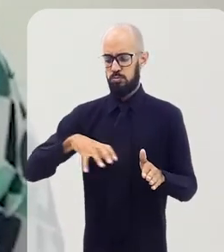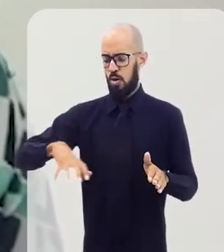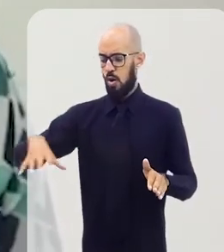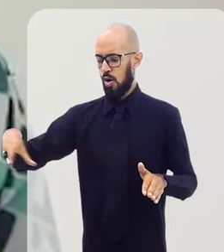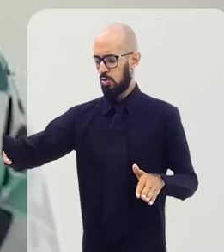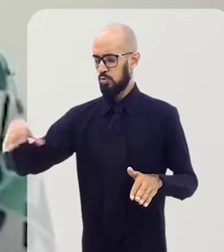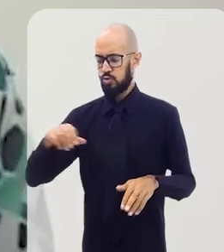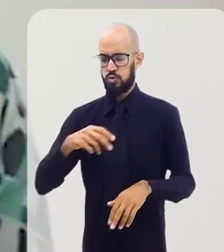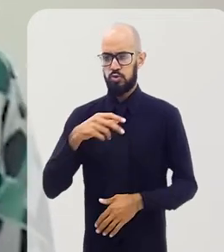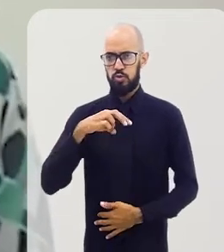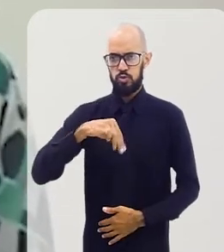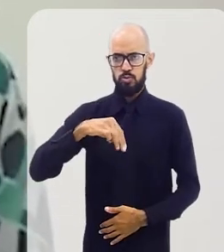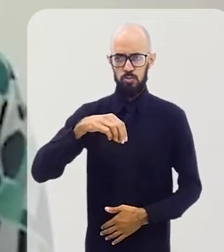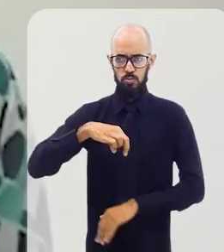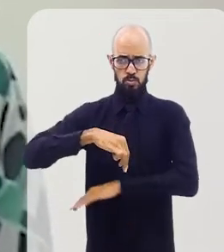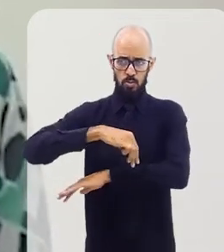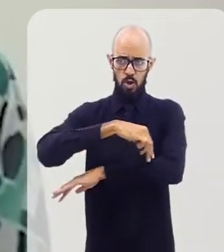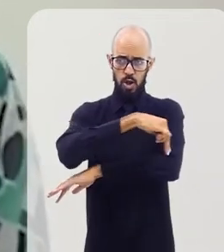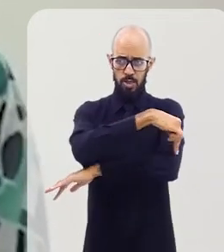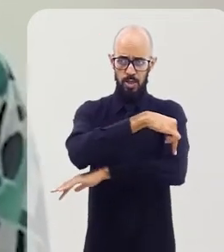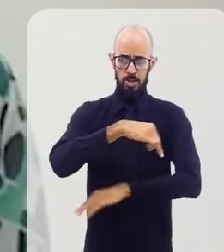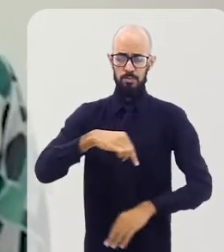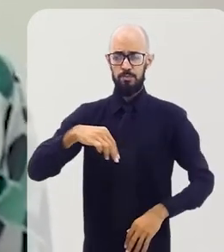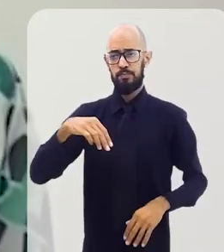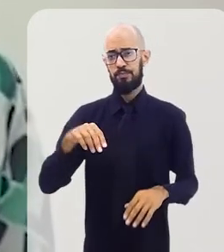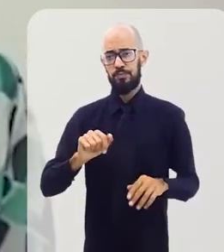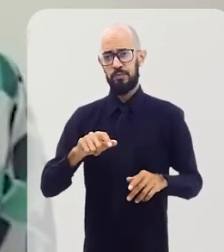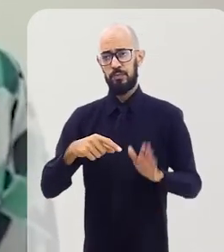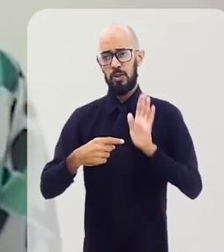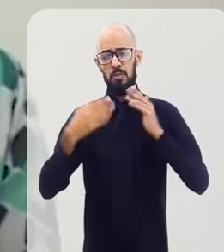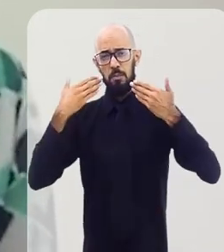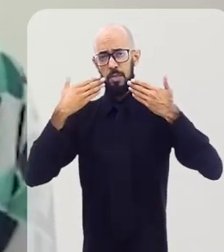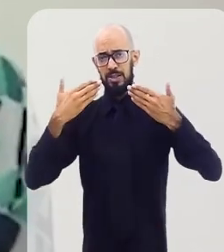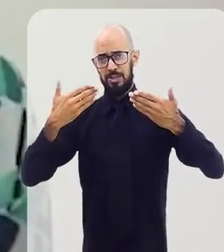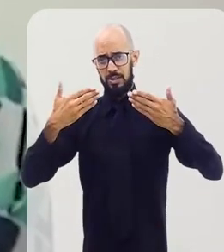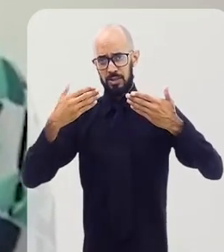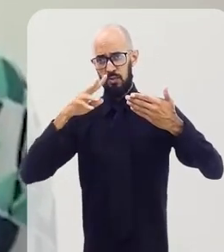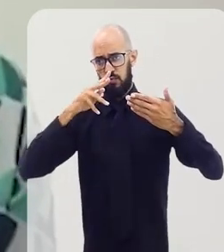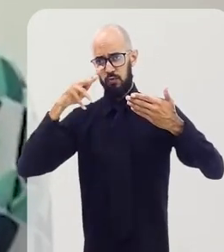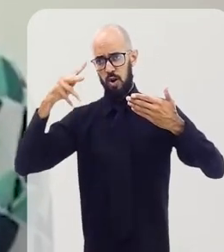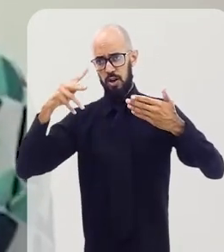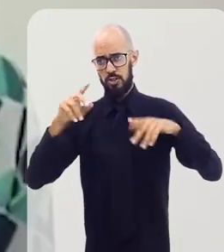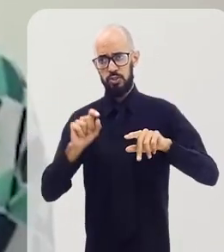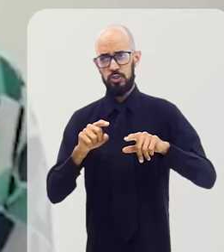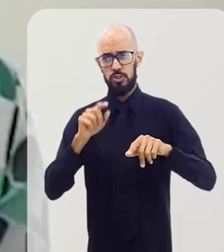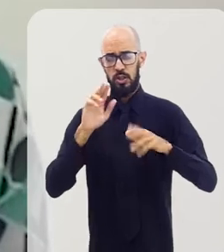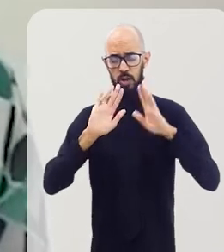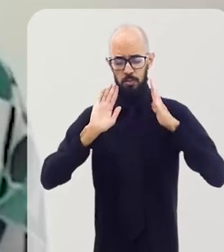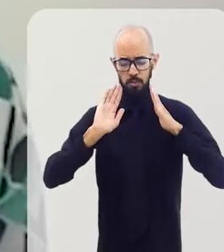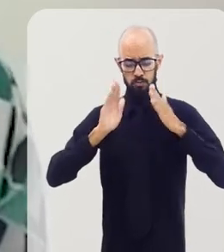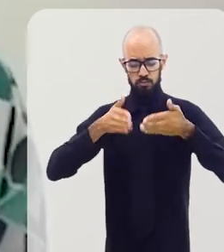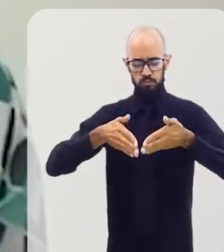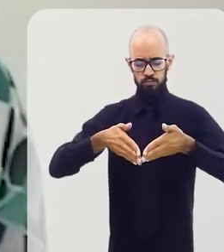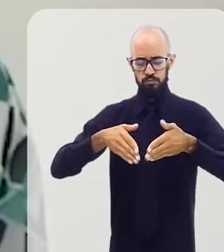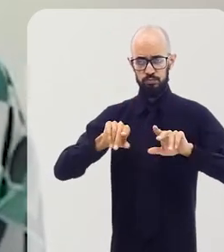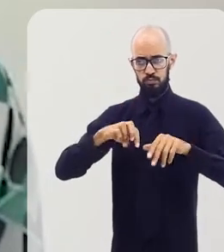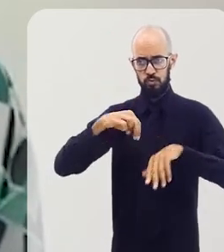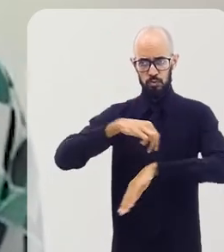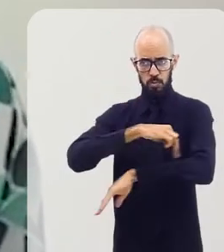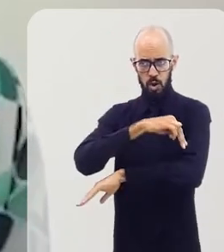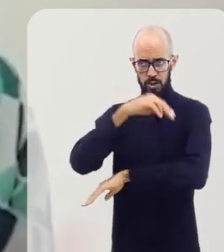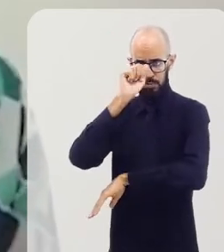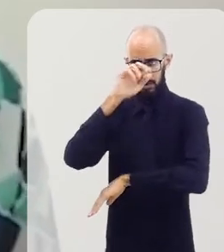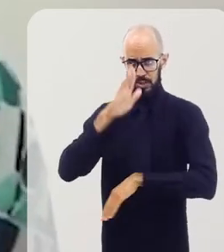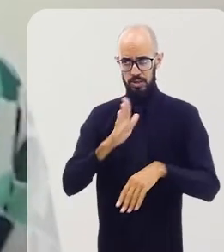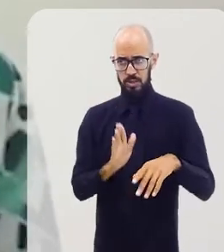moda, uma apresentação intensa e, na verdade, um olhar voltado, né, para a identidade de